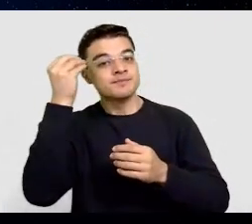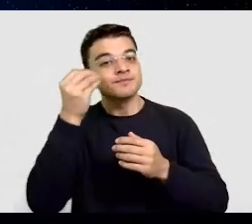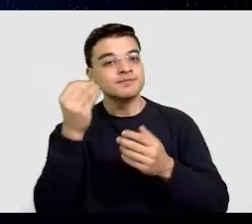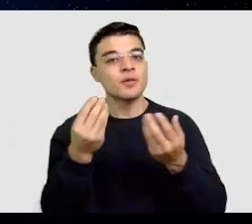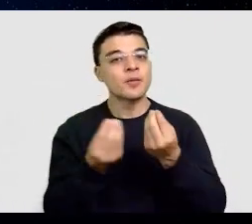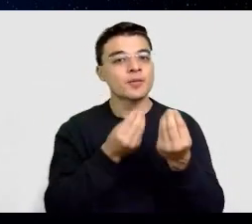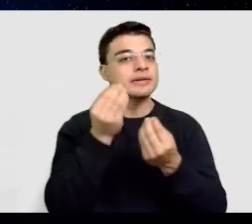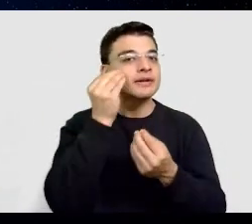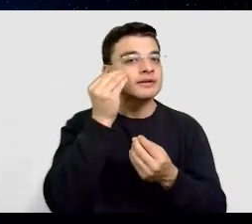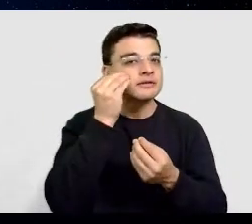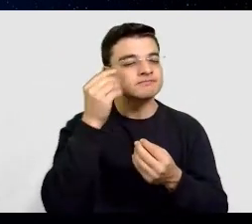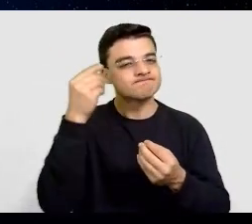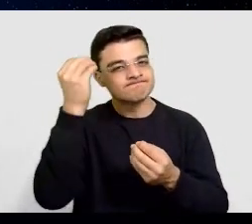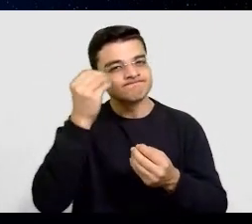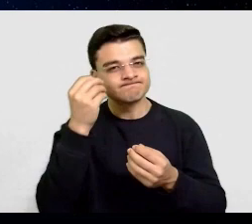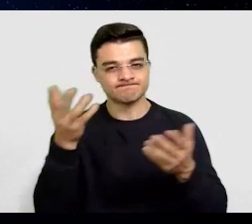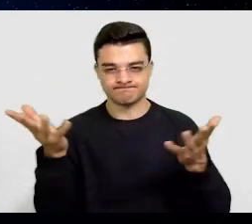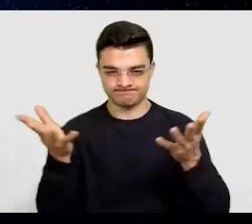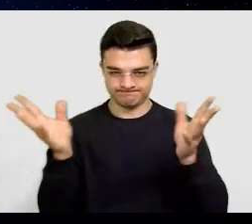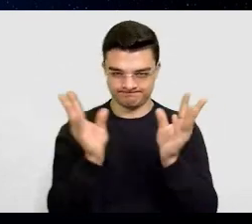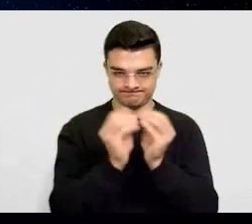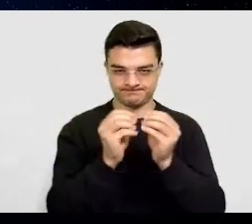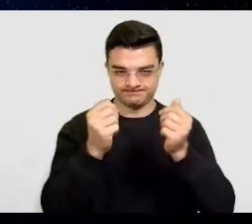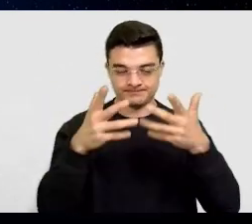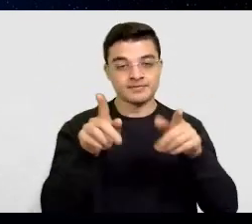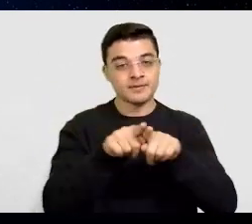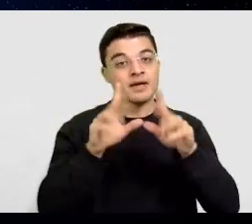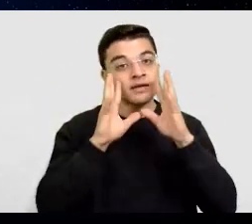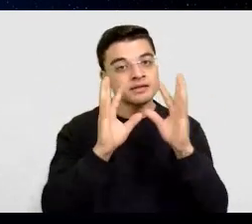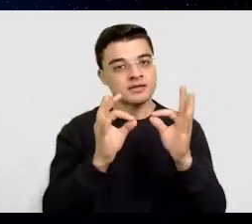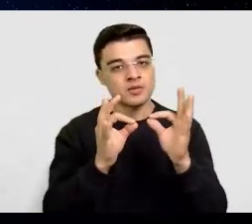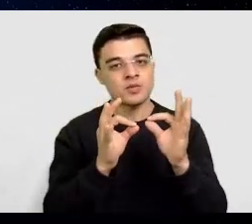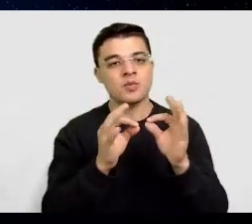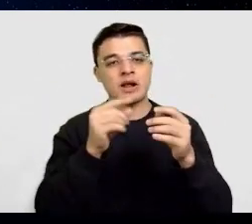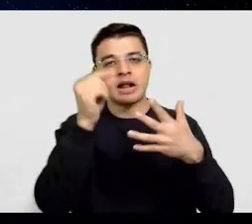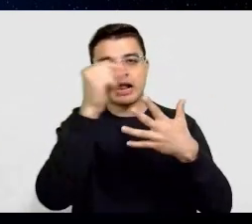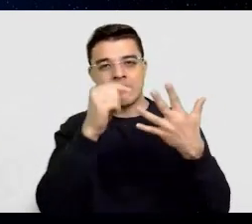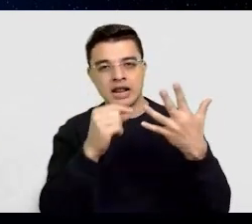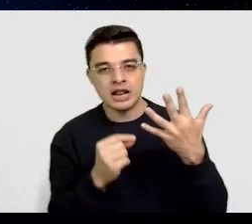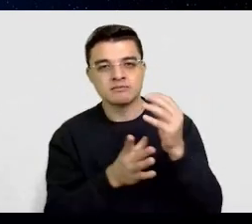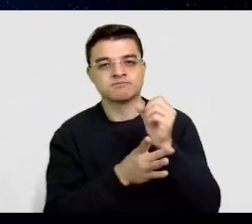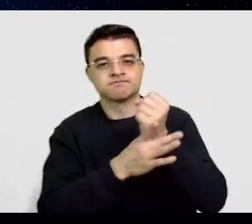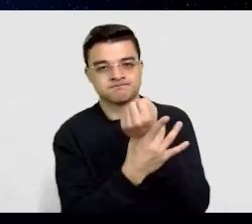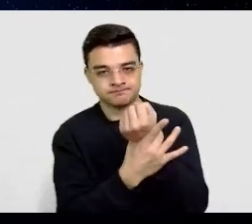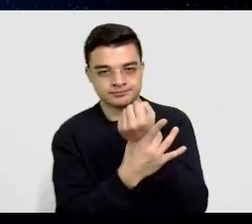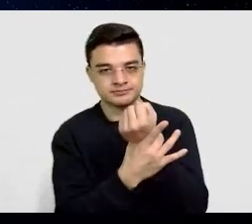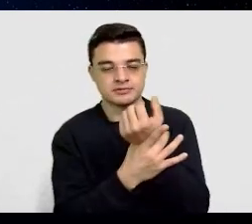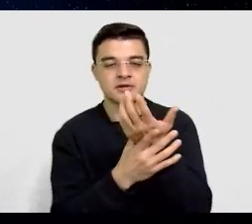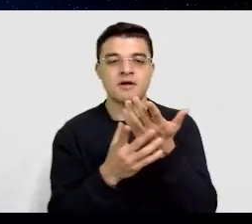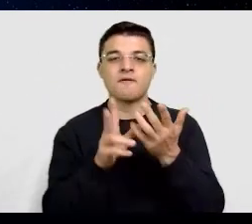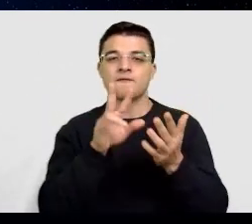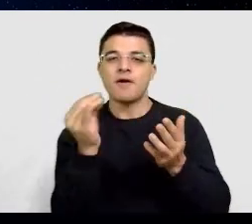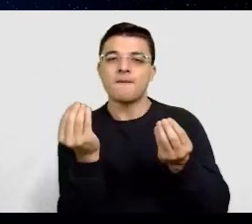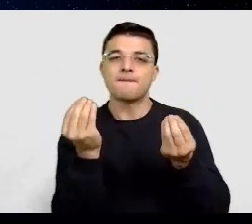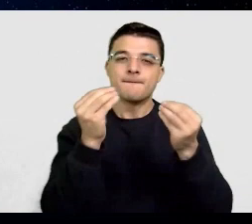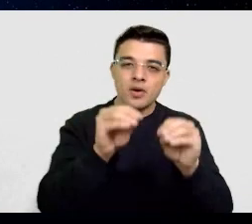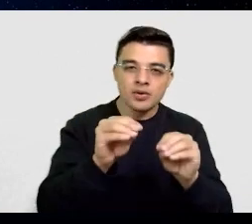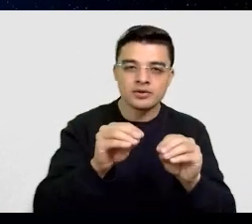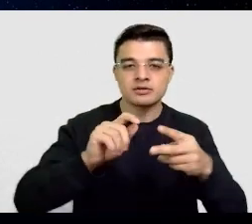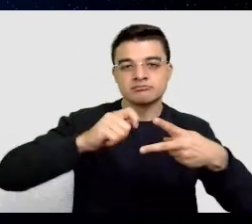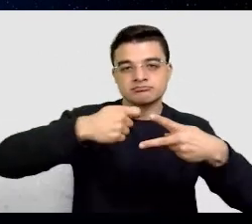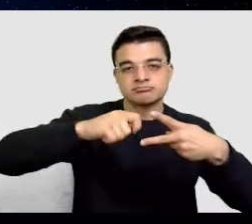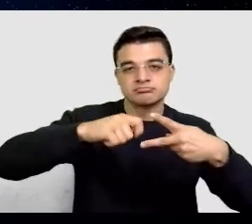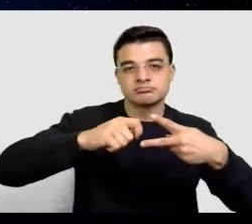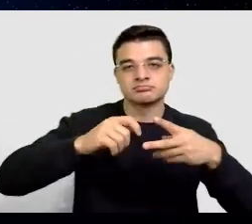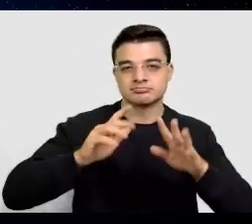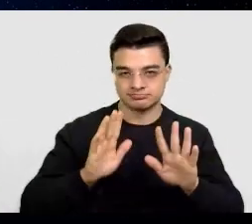gente atentar para os requisitos de segurança na hora de implementar funcionalidades como a do Pix. Então a ideia é rapidamente